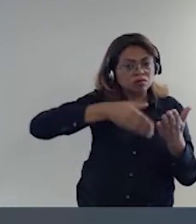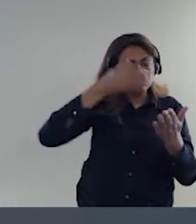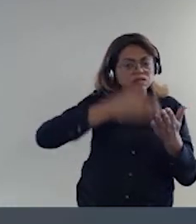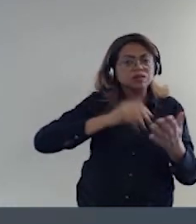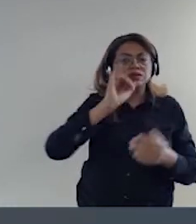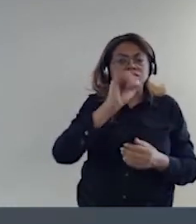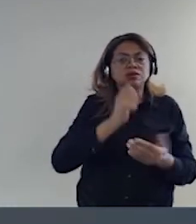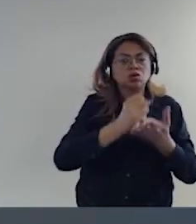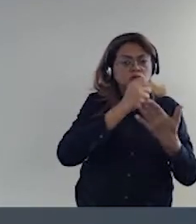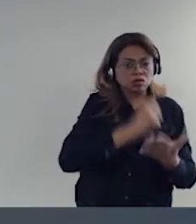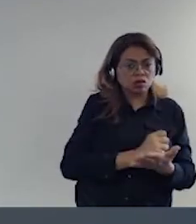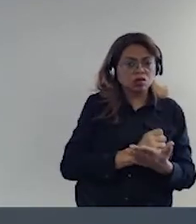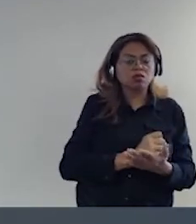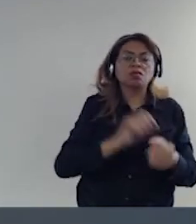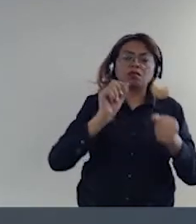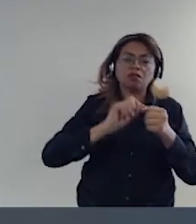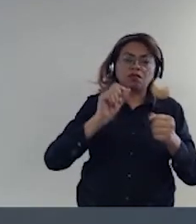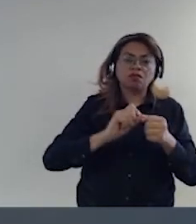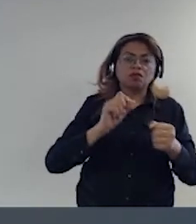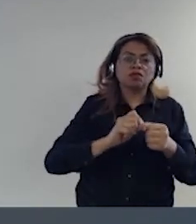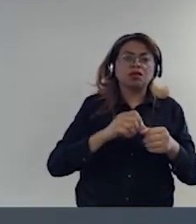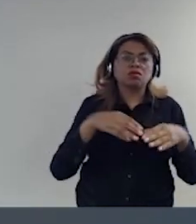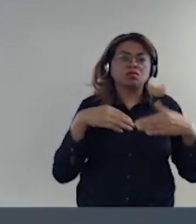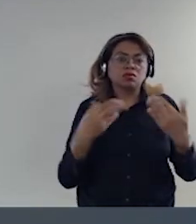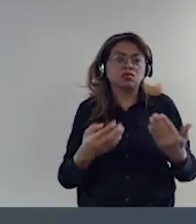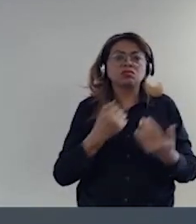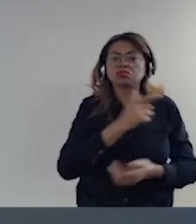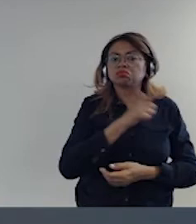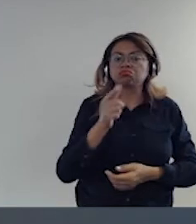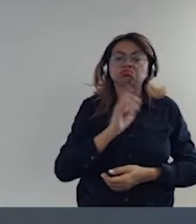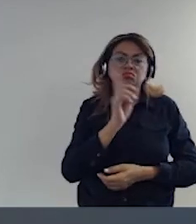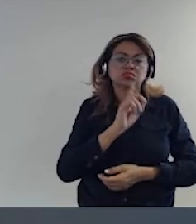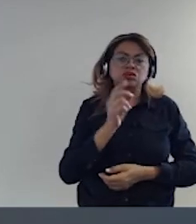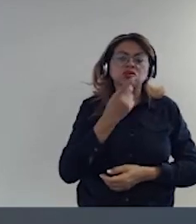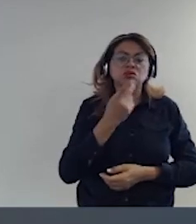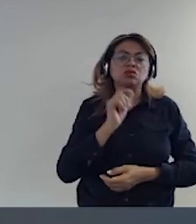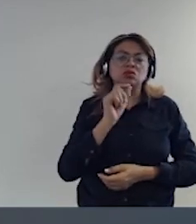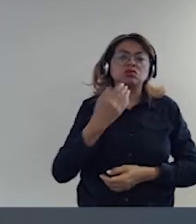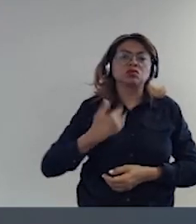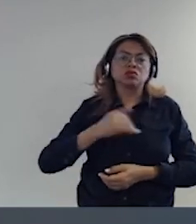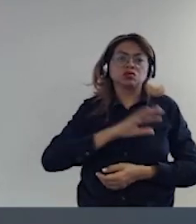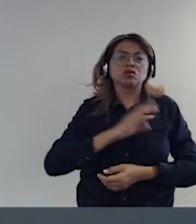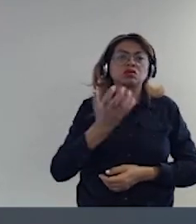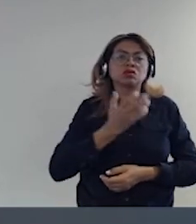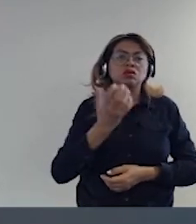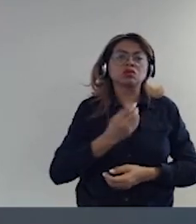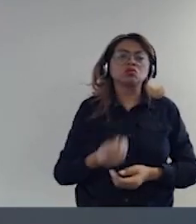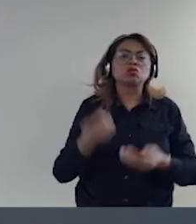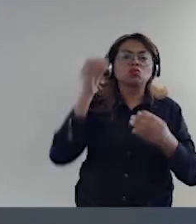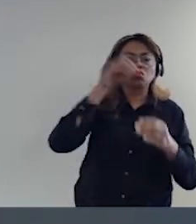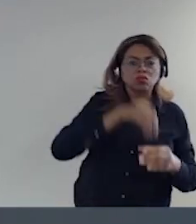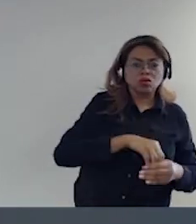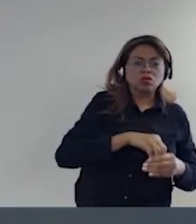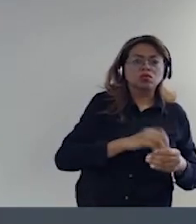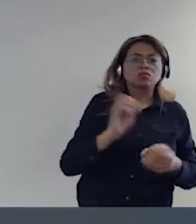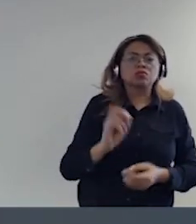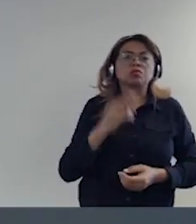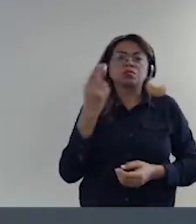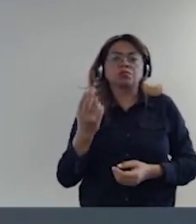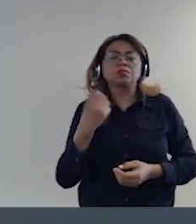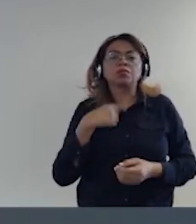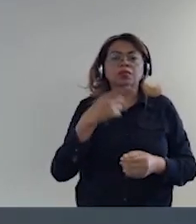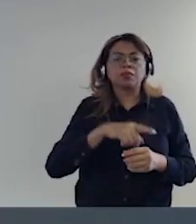contrato nasce já desequilibrado, não é esse o mecanismo para repor, ou